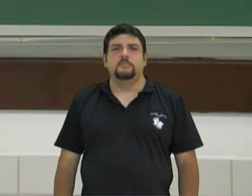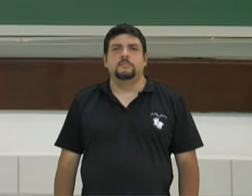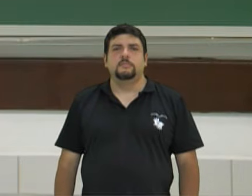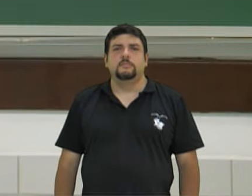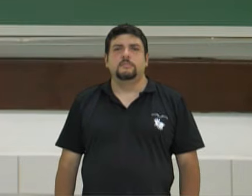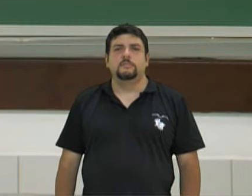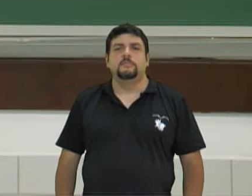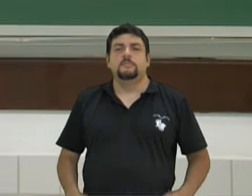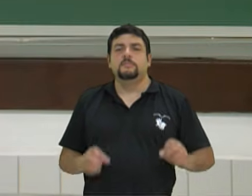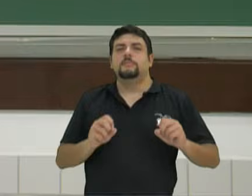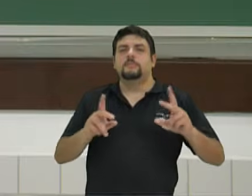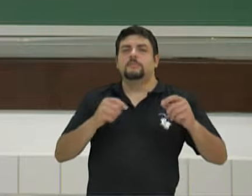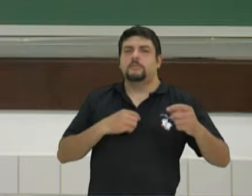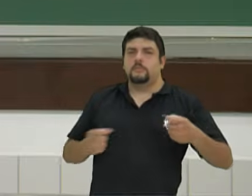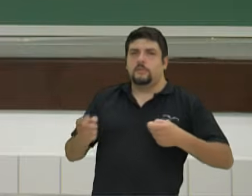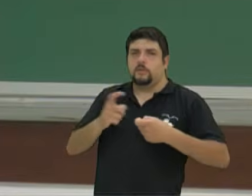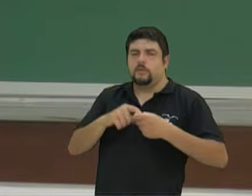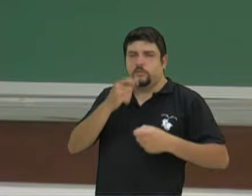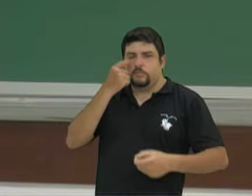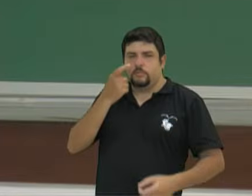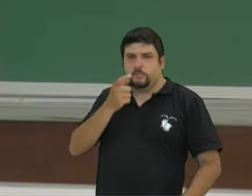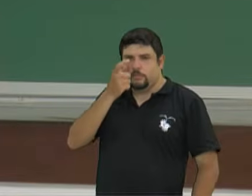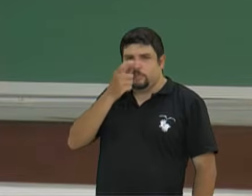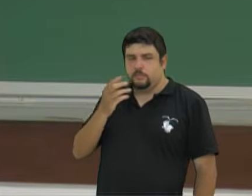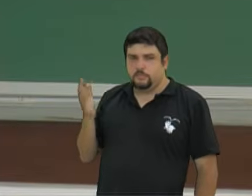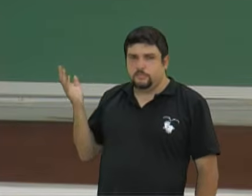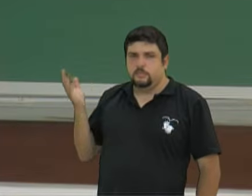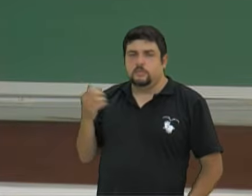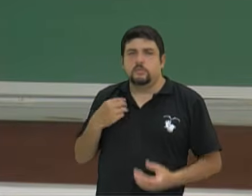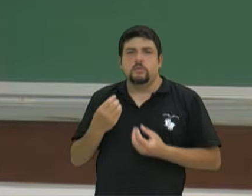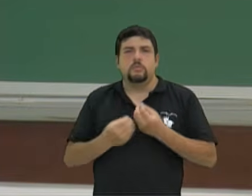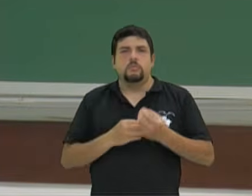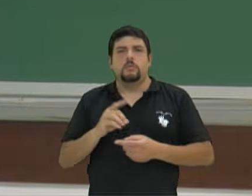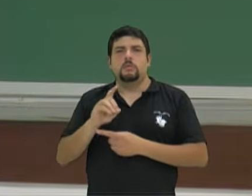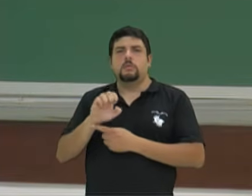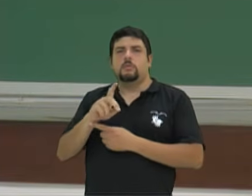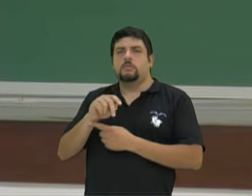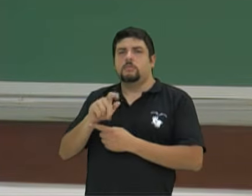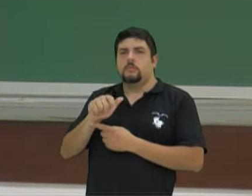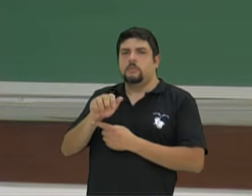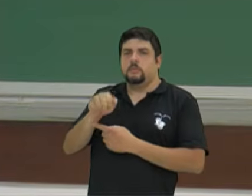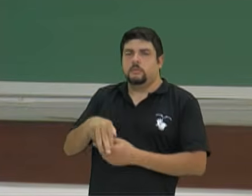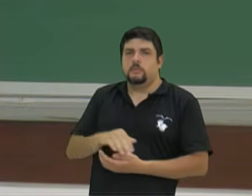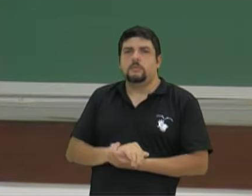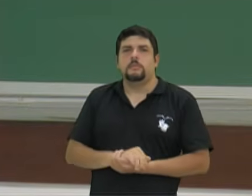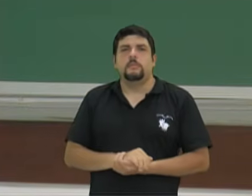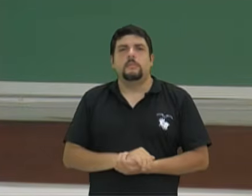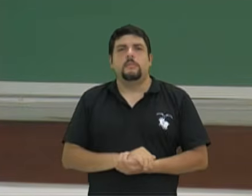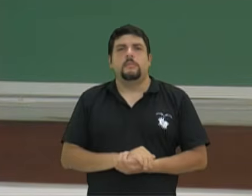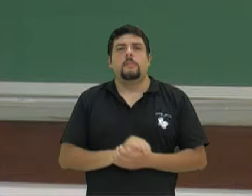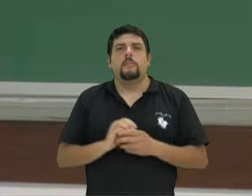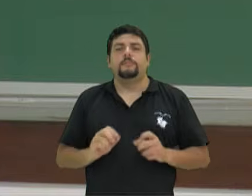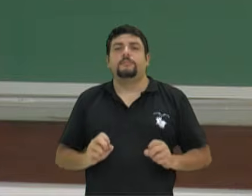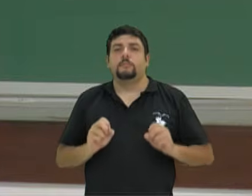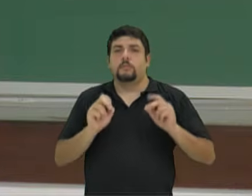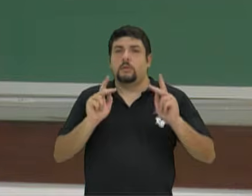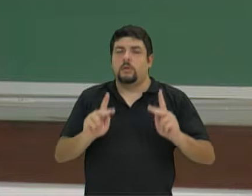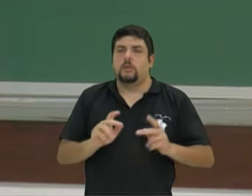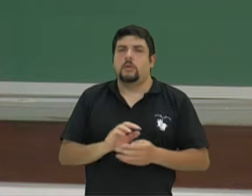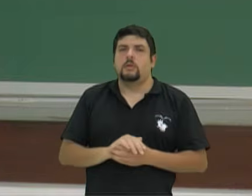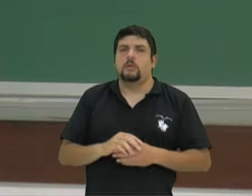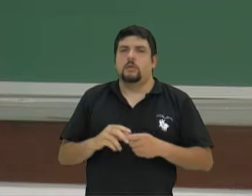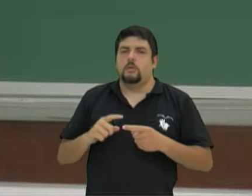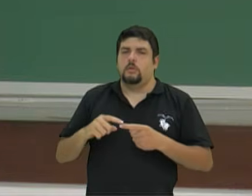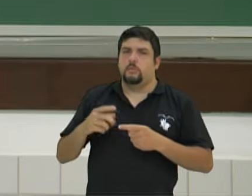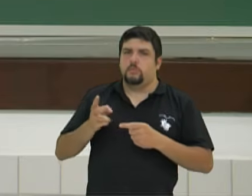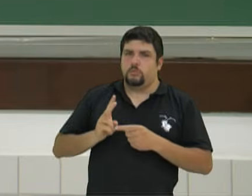De volta aqui, pessoal, lógico que a gente está falando, né, da decupagem e do foreshadowing que a gente falou, né? Prosseguindo, cinema